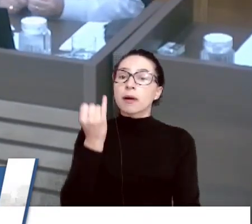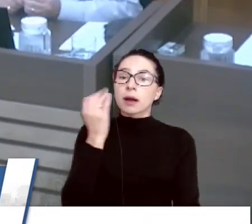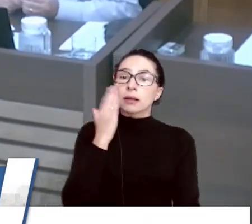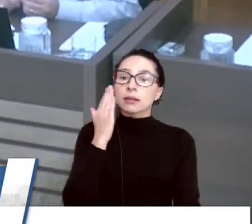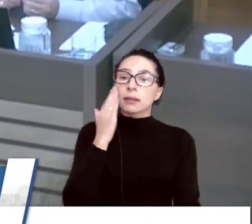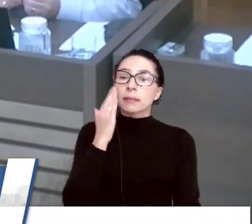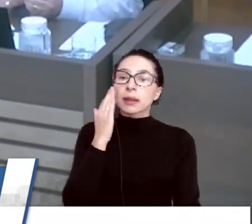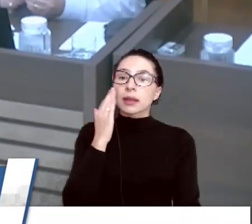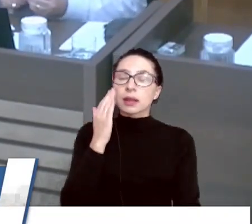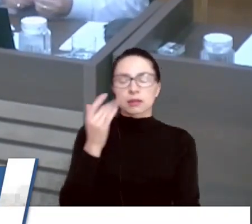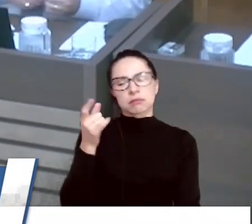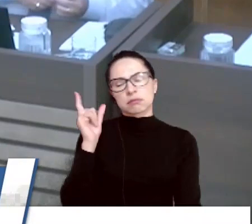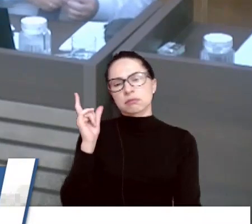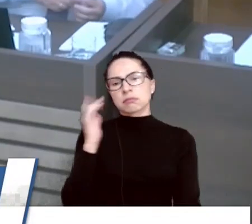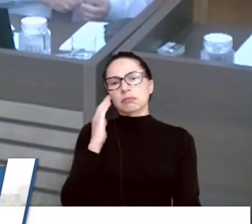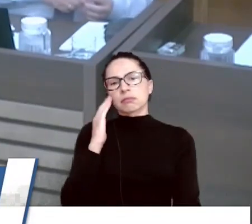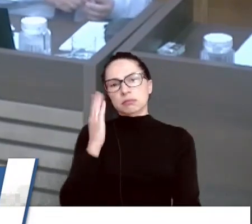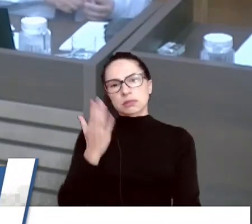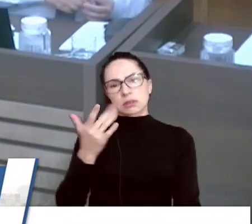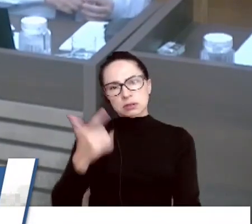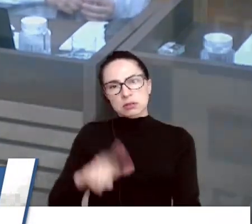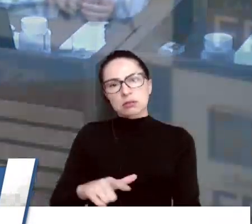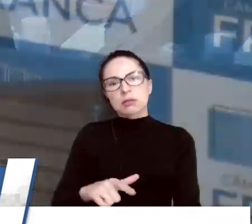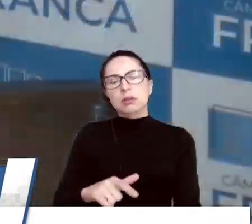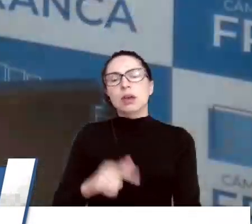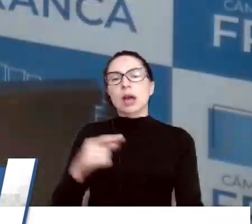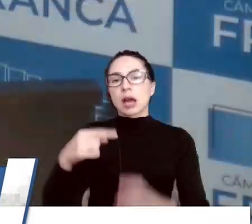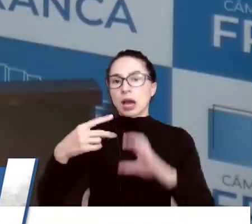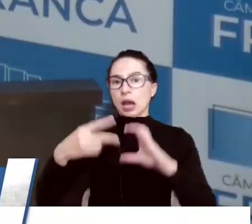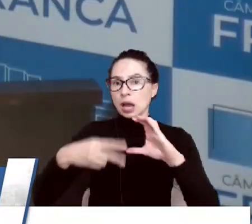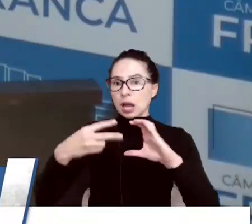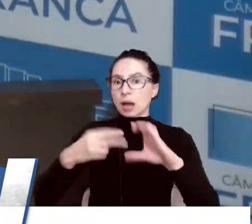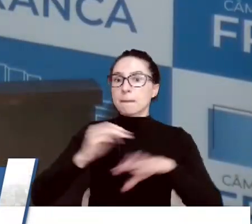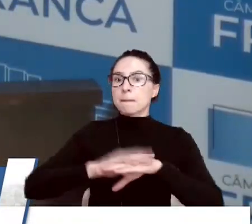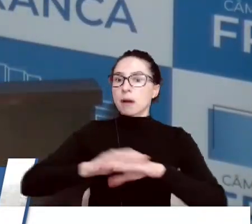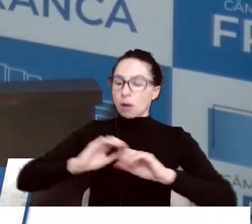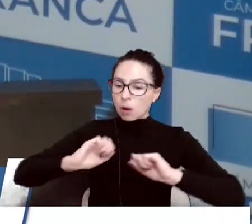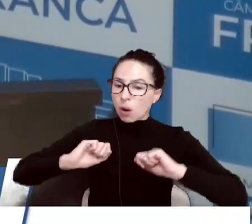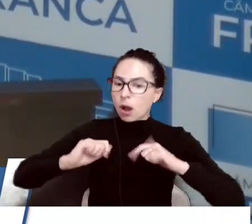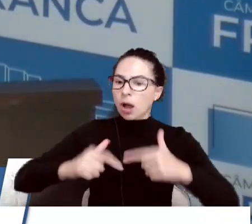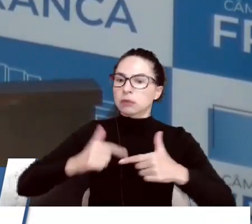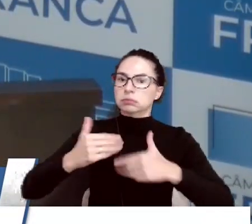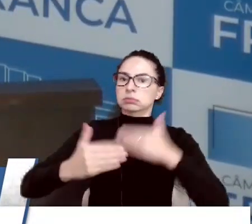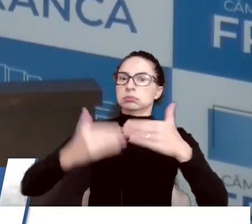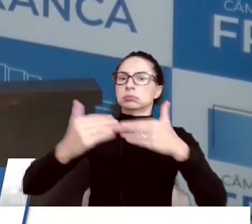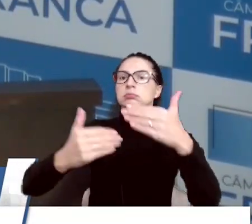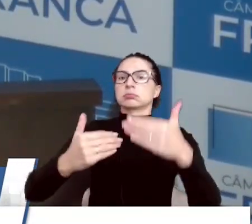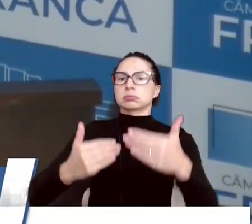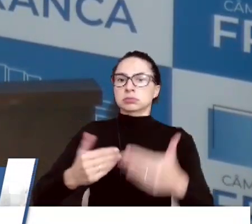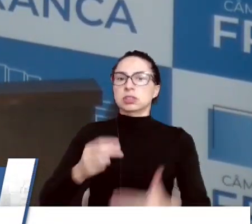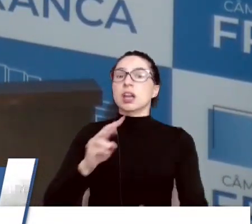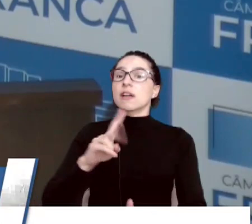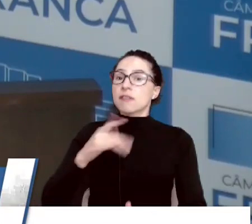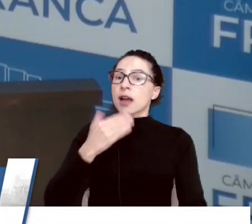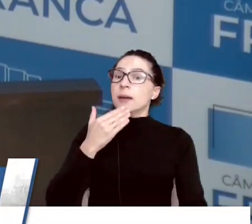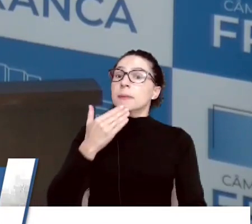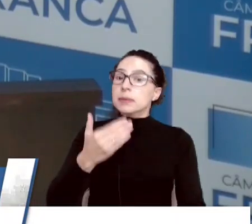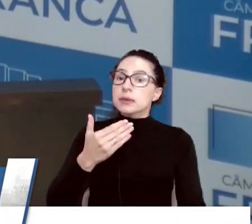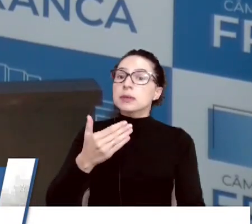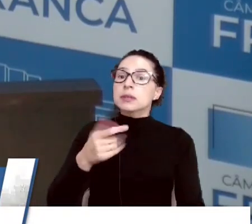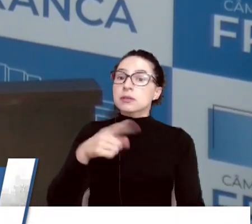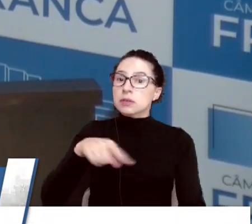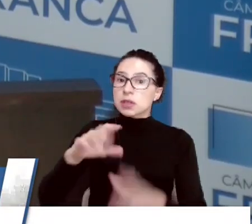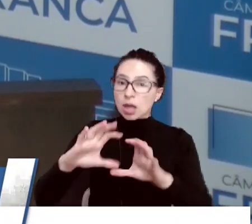como já sabia, e repetir, que a Câmara já tem tomado algumas providências. E vou pedir a vocês, da